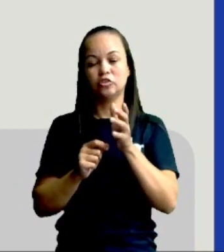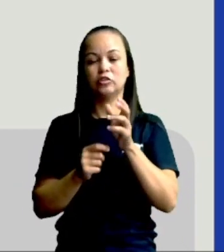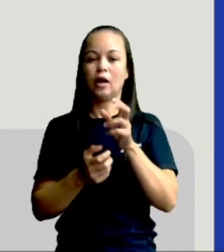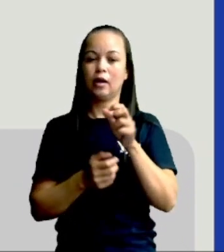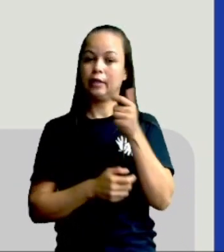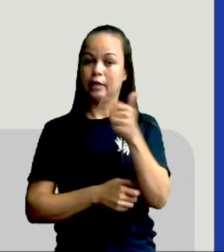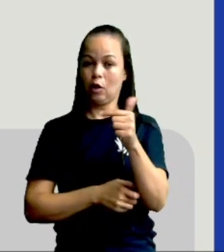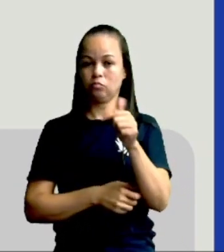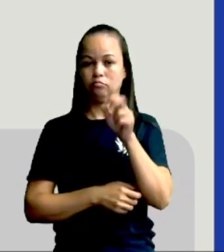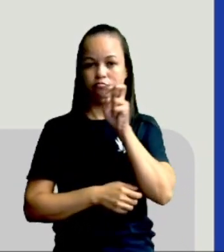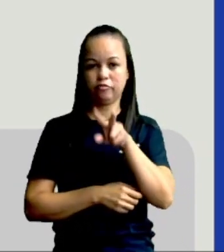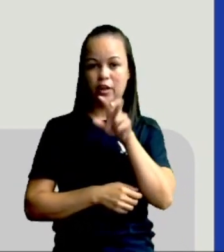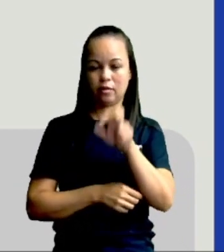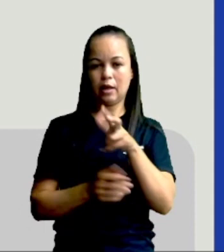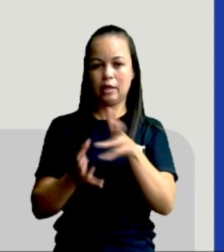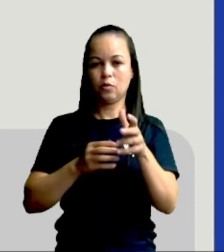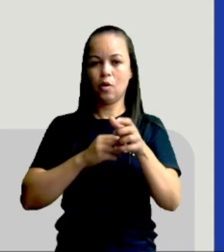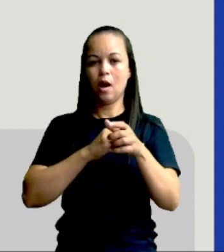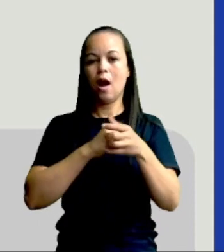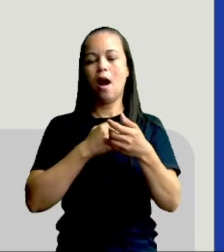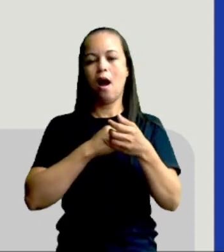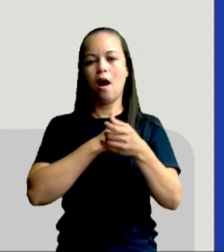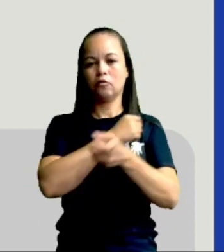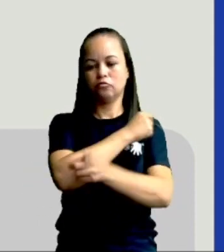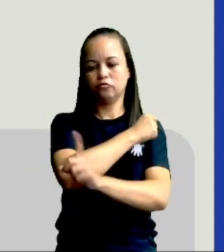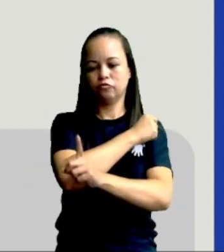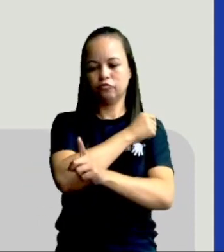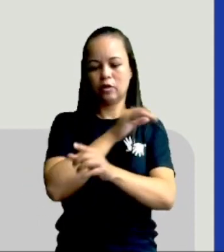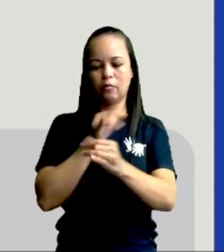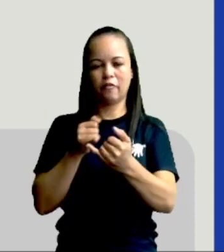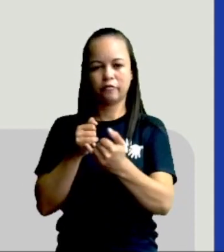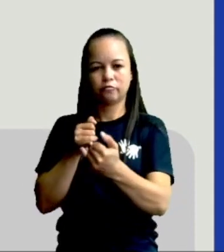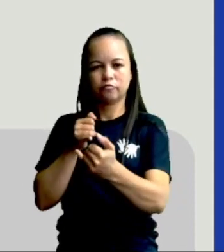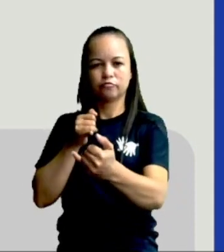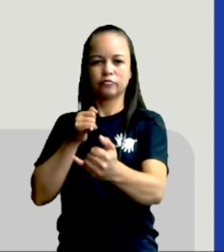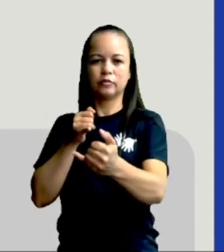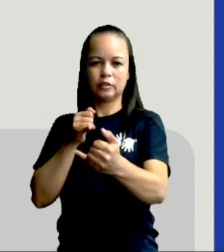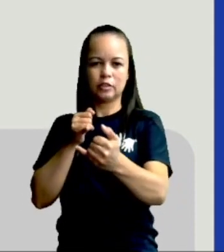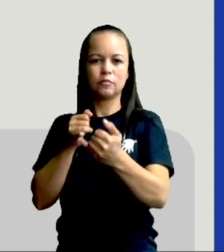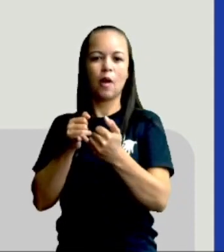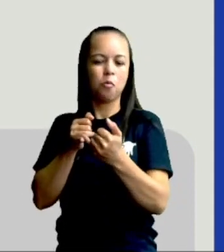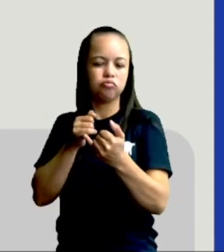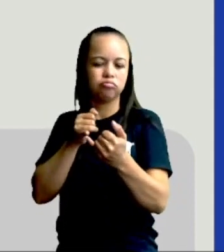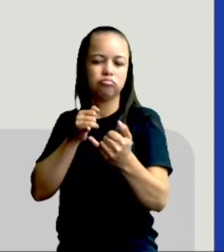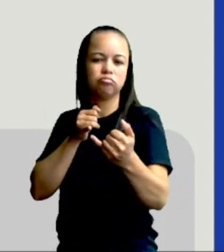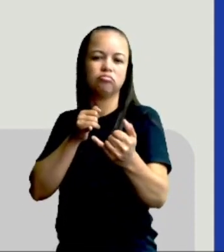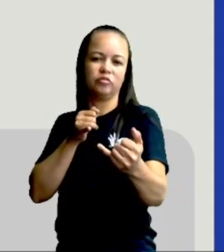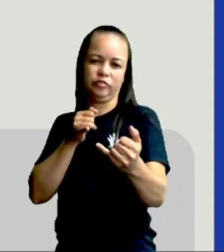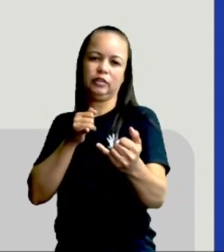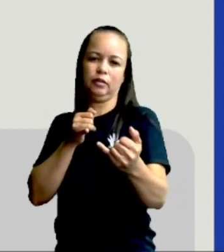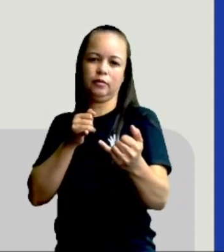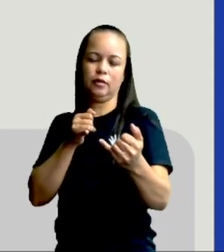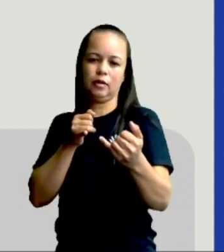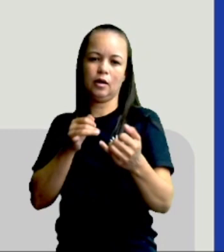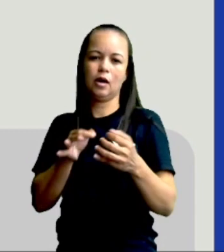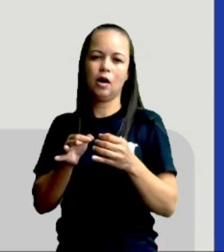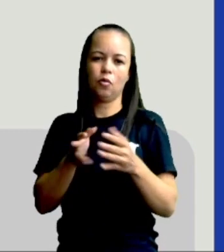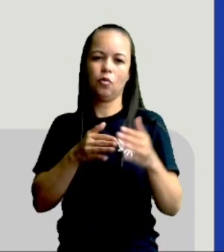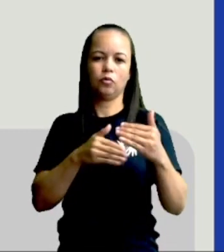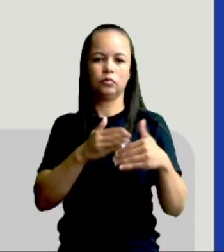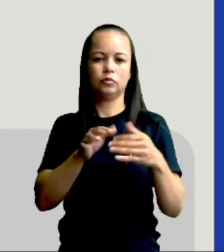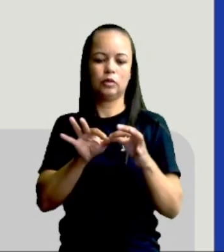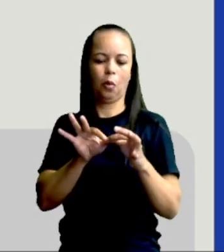não venenosa, a cauda vai se afinando aos poucos, ela tem uma cauda comprida, ela vai ficando mais fina ao longo do